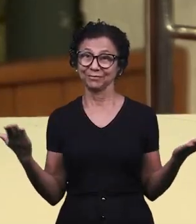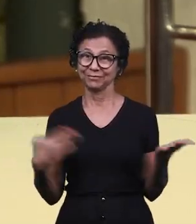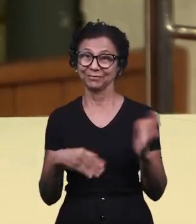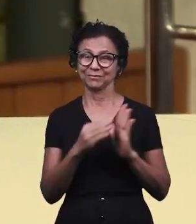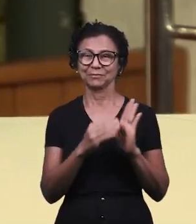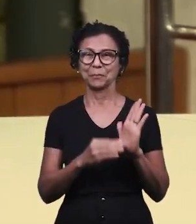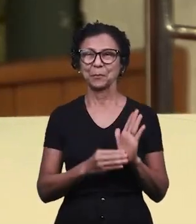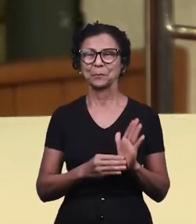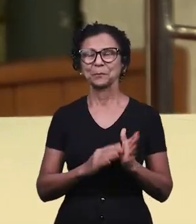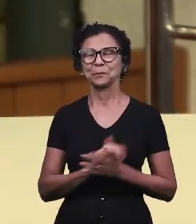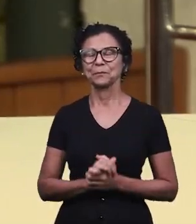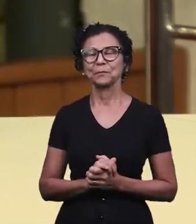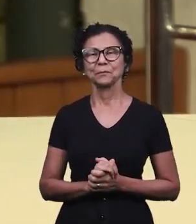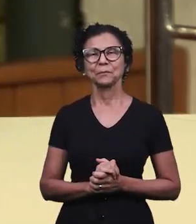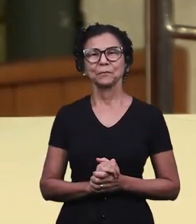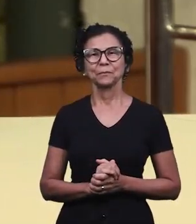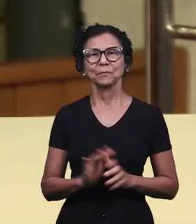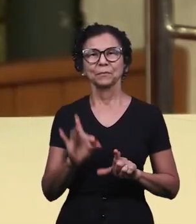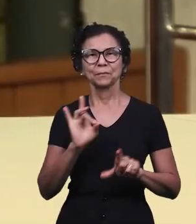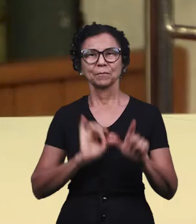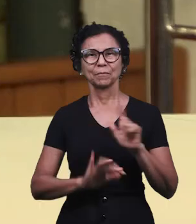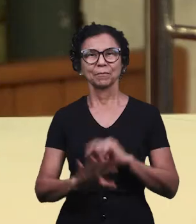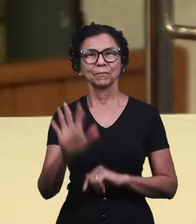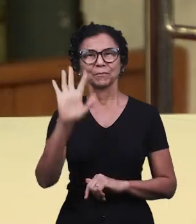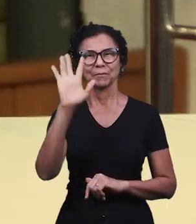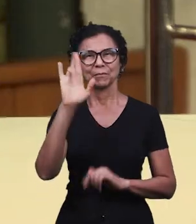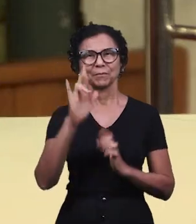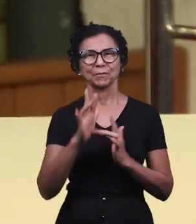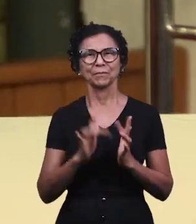do Manaim. E compartilhe com todos.